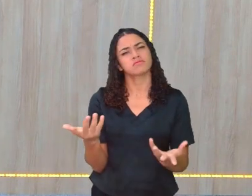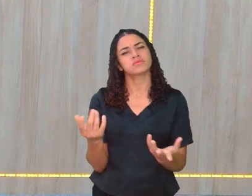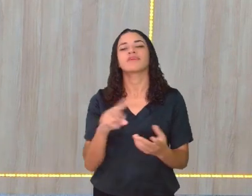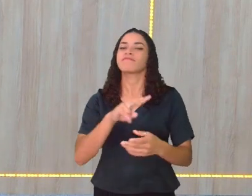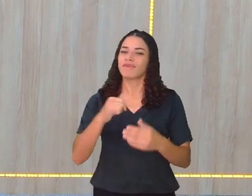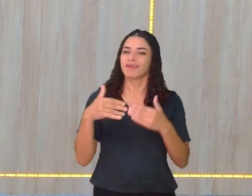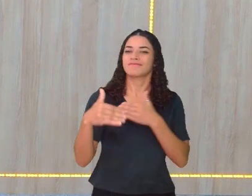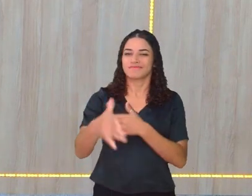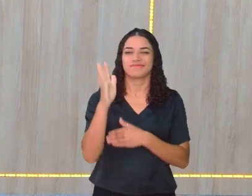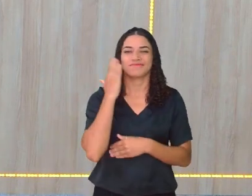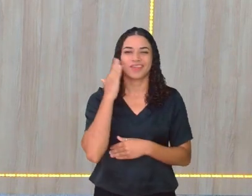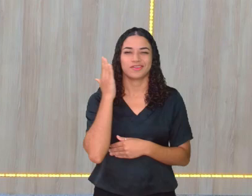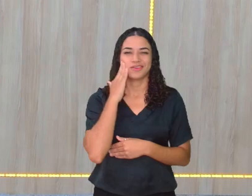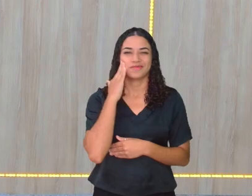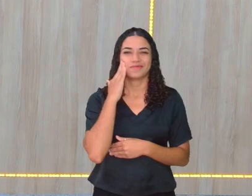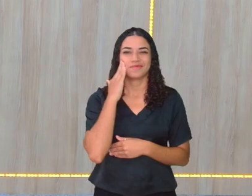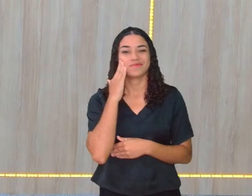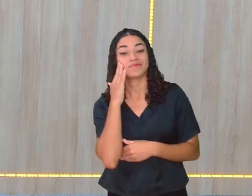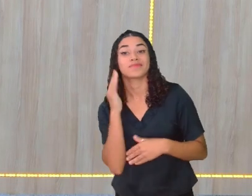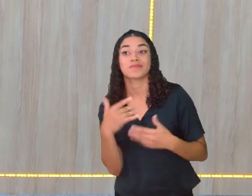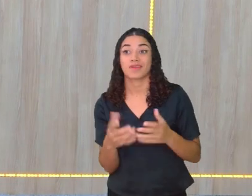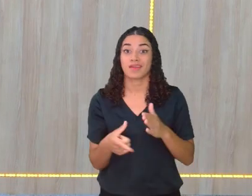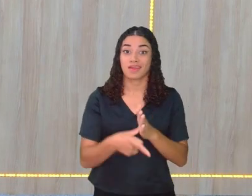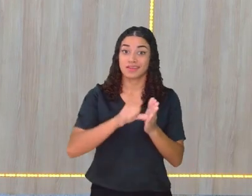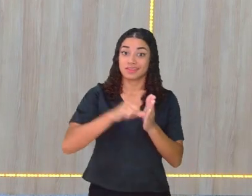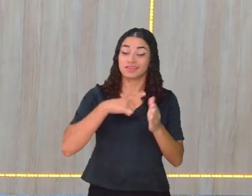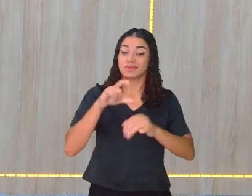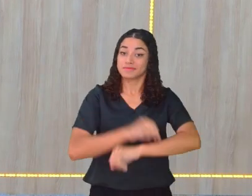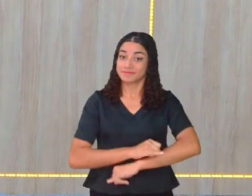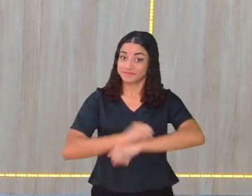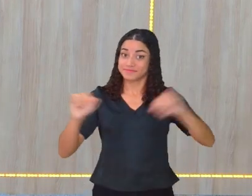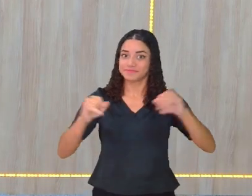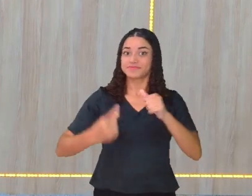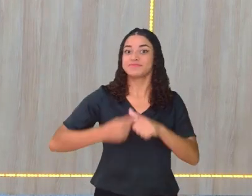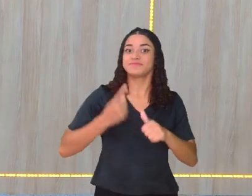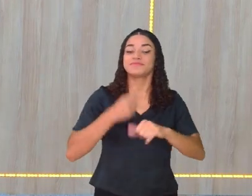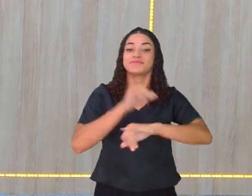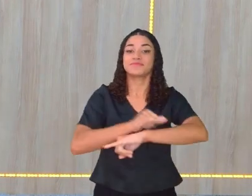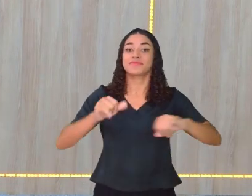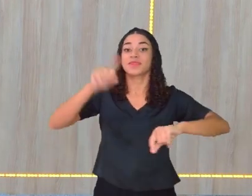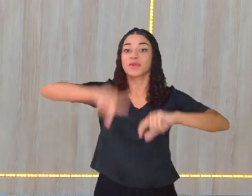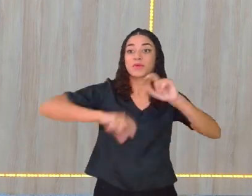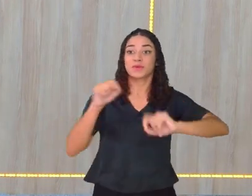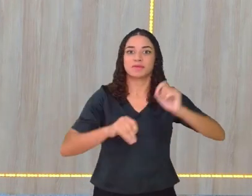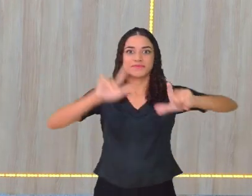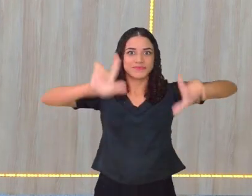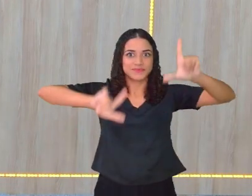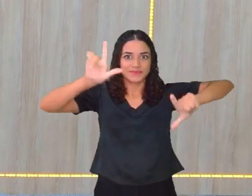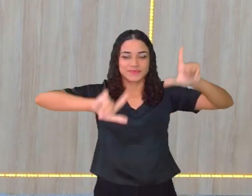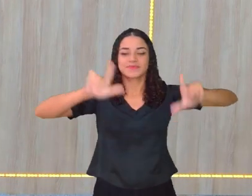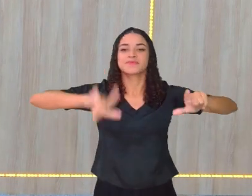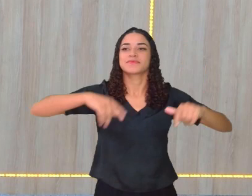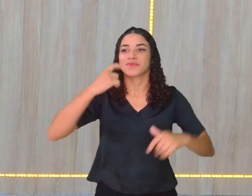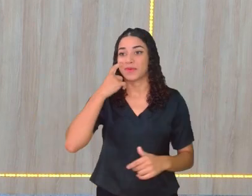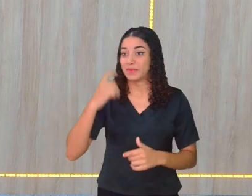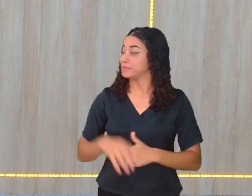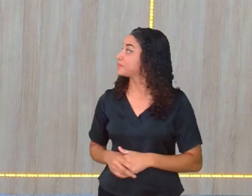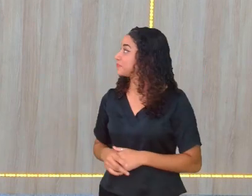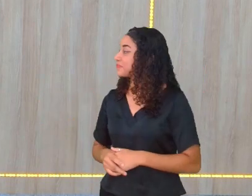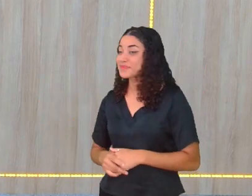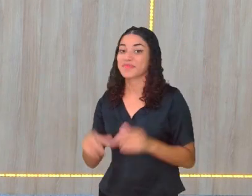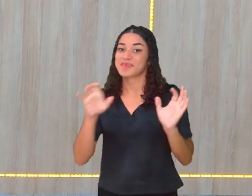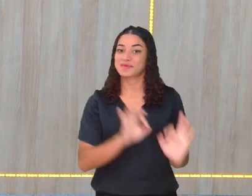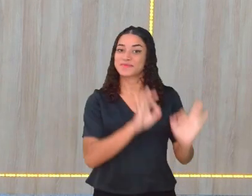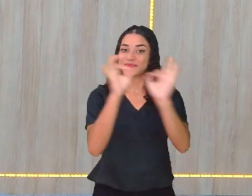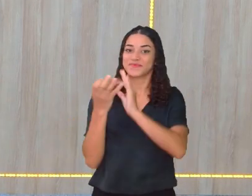desse tema. Mas antes, vamos para aqueles avisos, né? O primeiro aviso é em relação à TV. Assistir às nossas